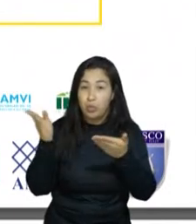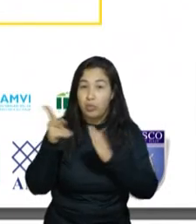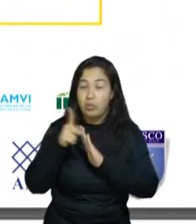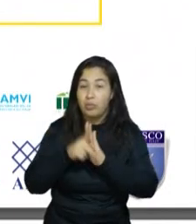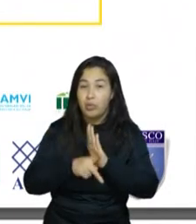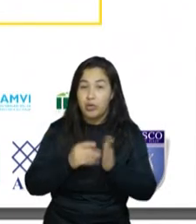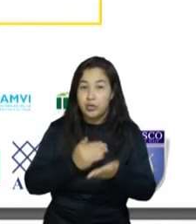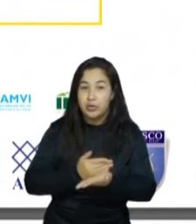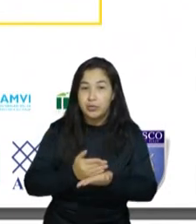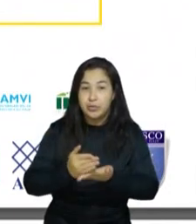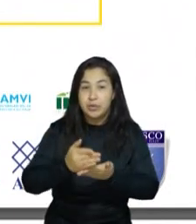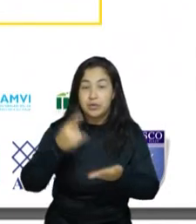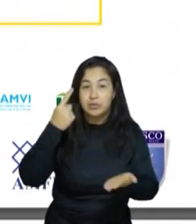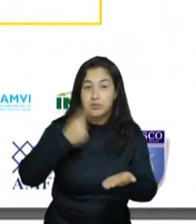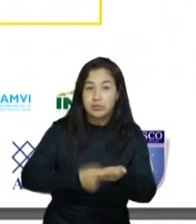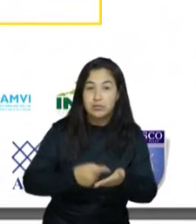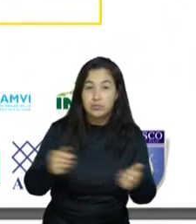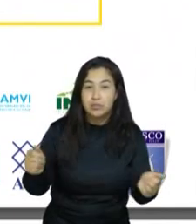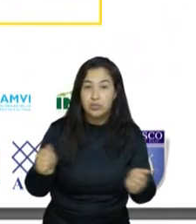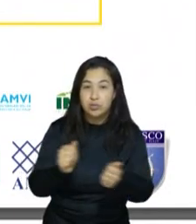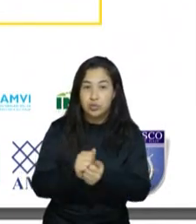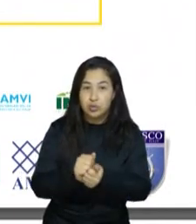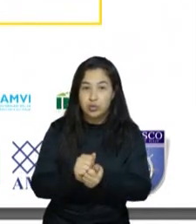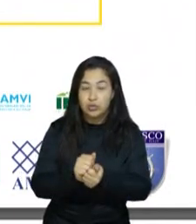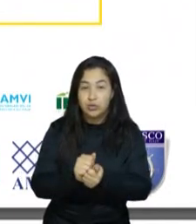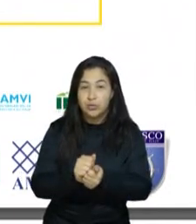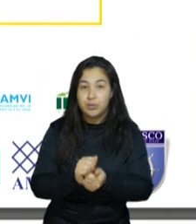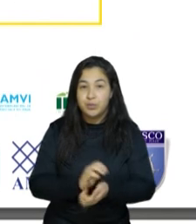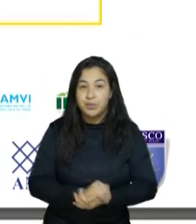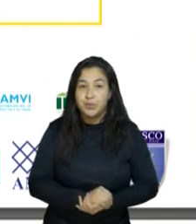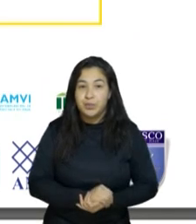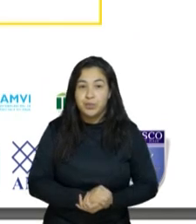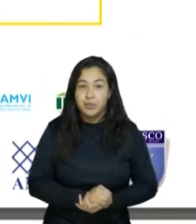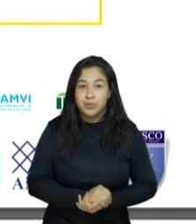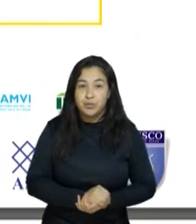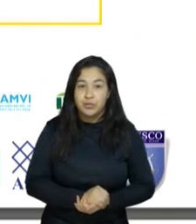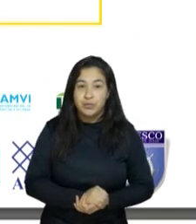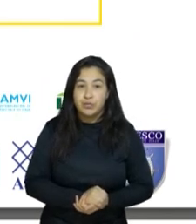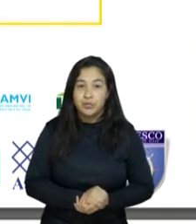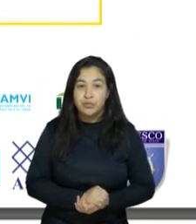iniciados em parceria com... Peço a concessão de mais 30 segundos.